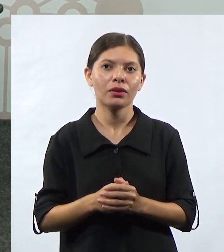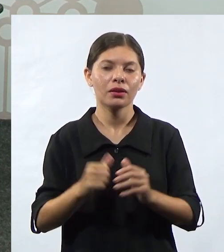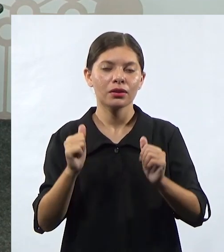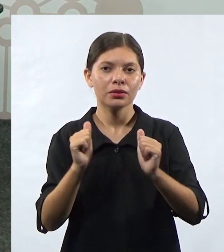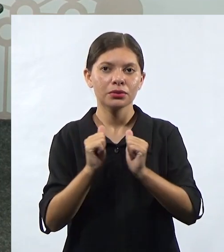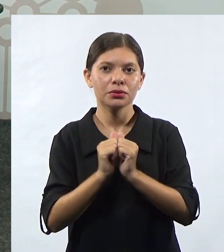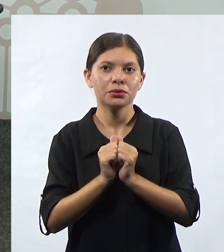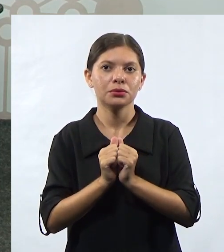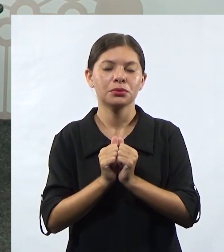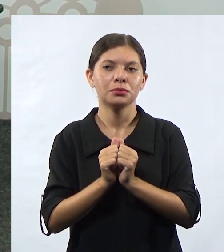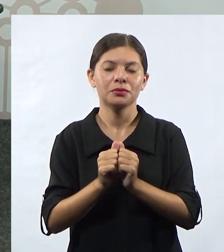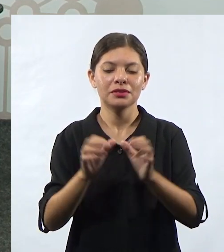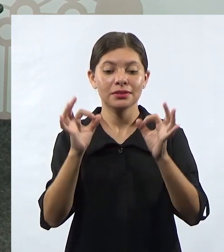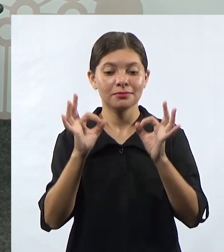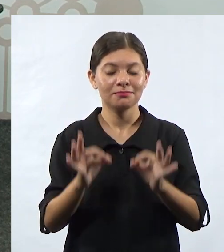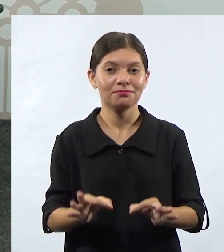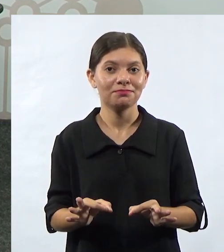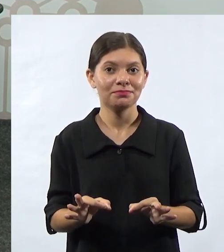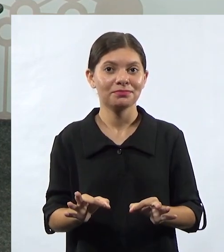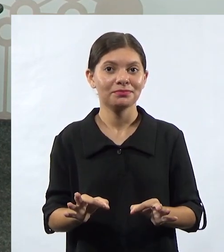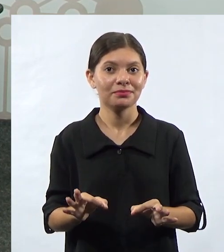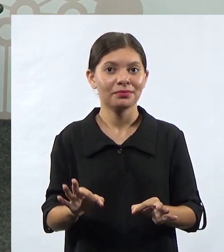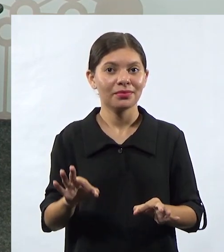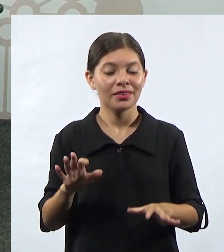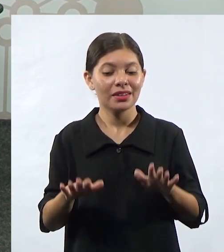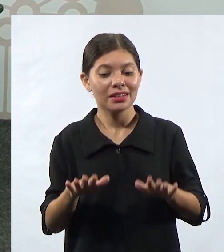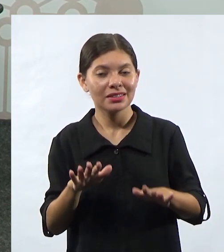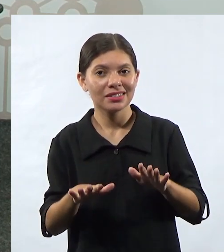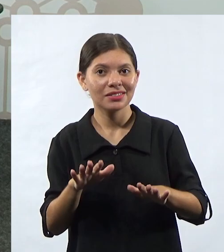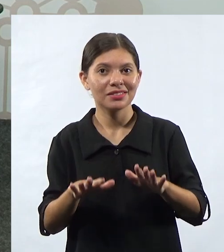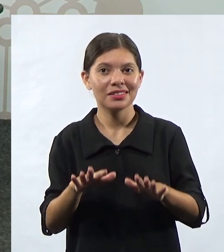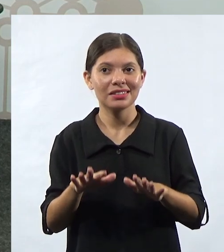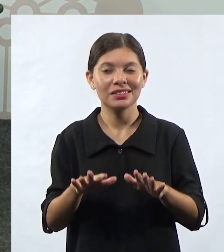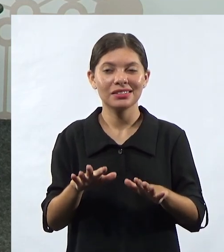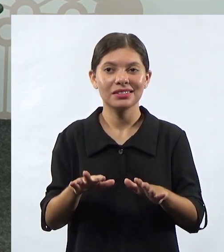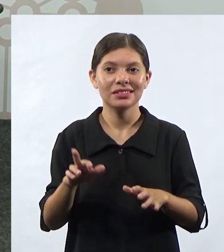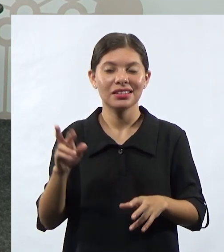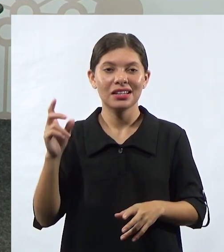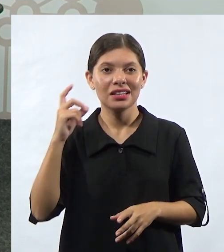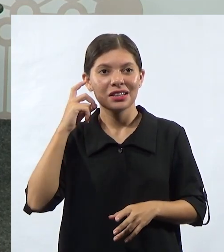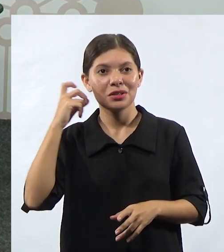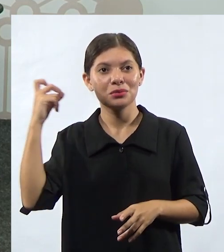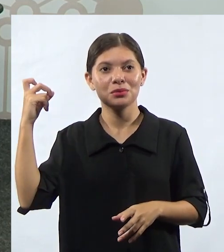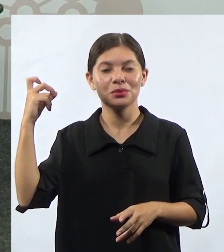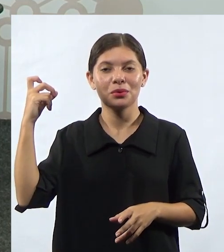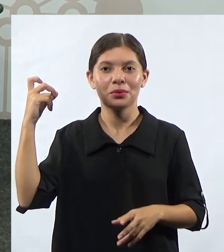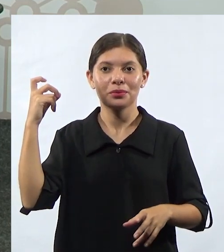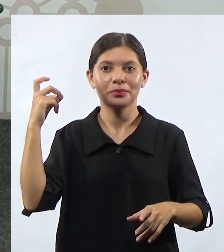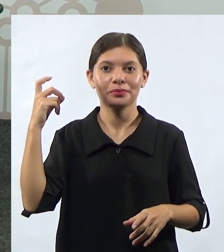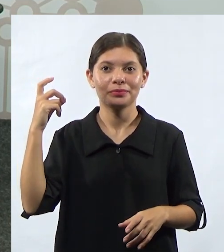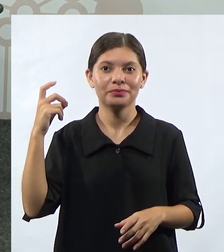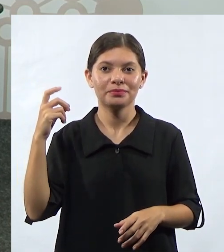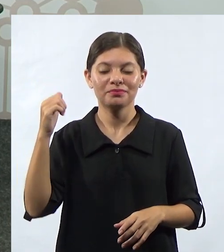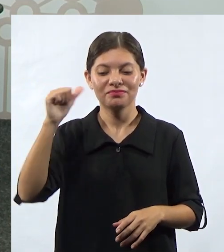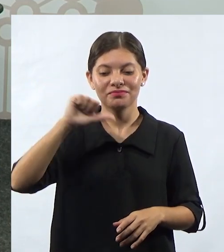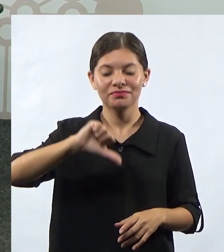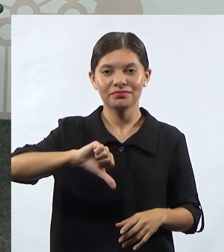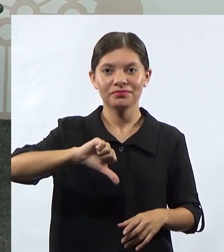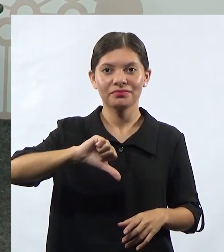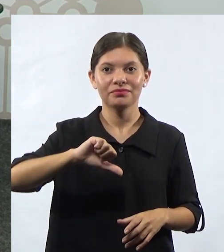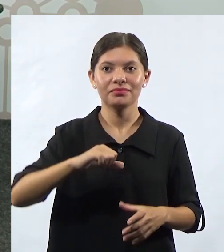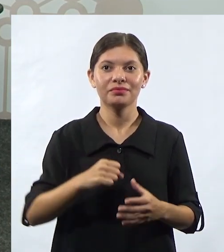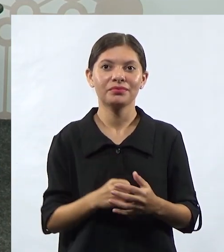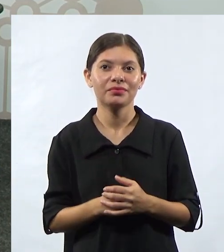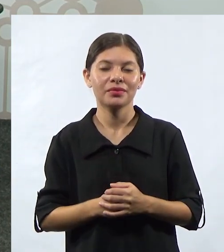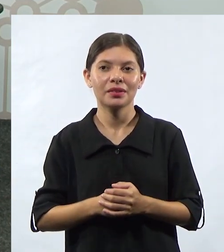está traduzindo da forma correta. Às vezes tem ruídos nessa gravação que acabam fazendo com que o software